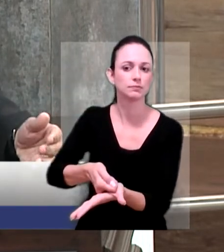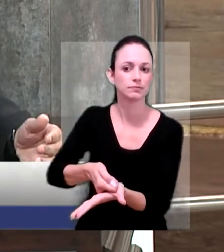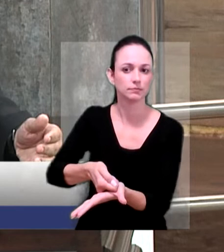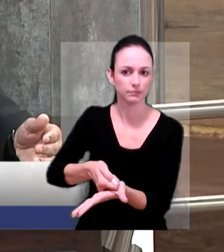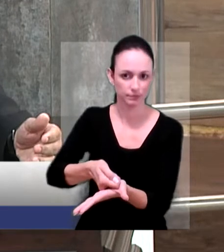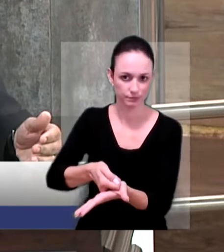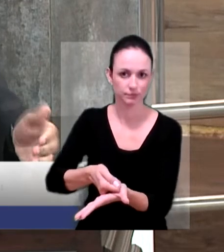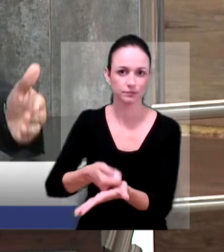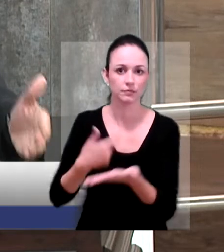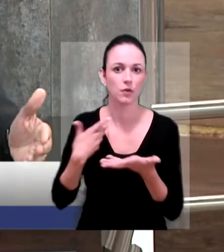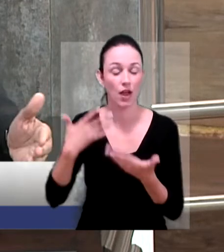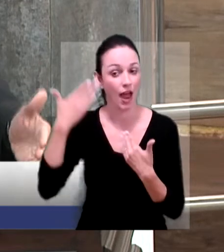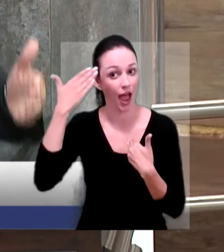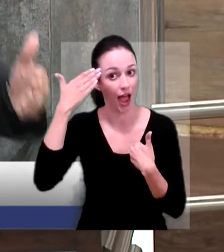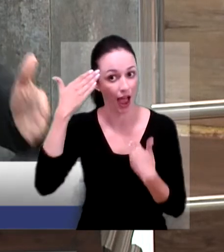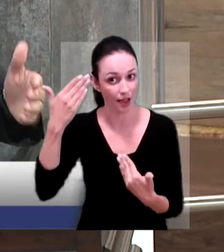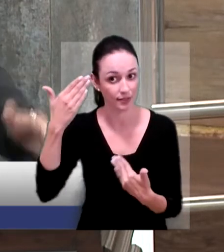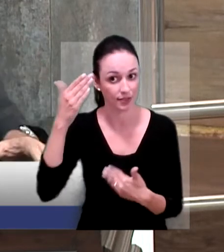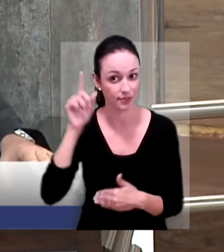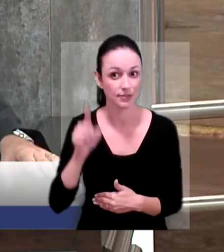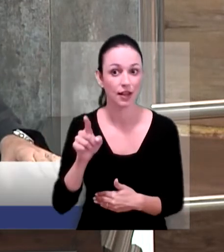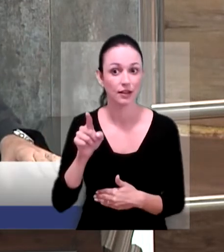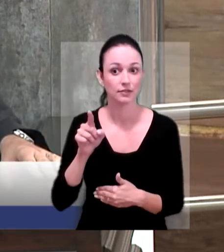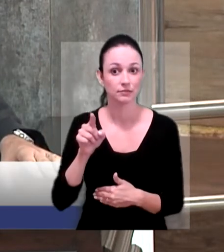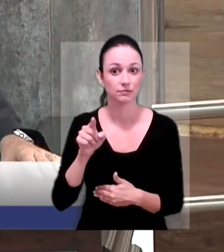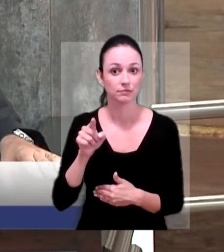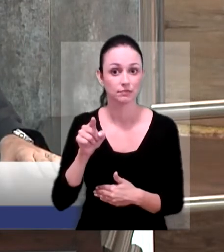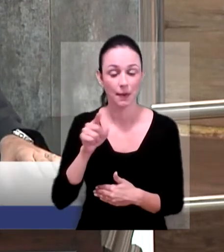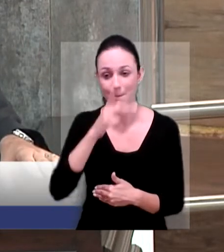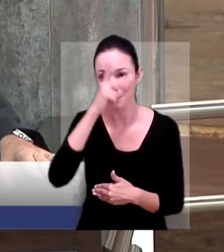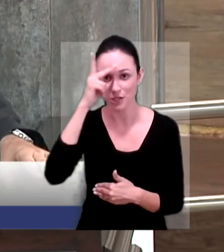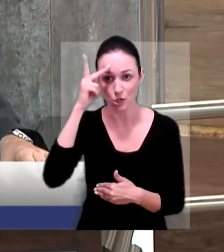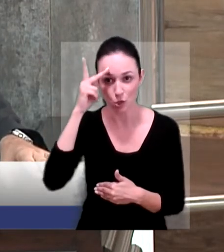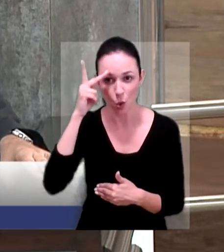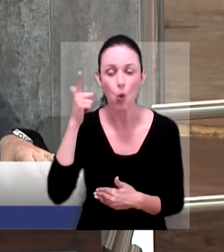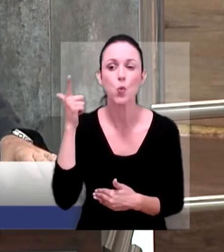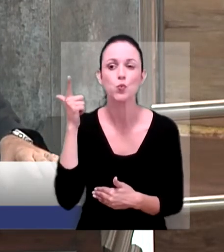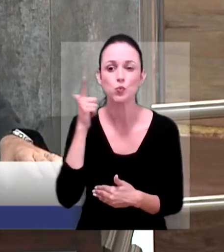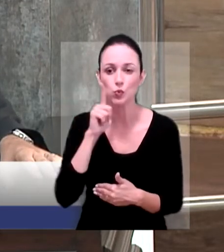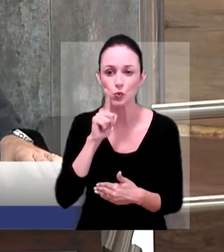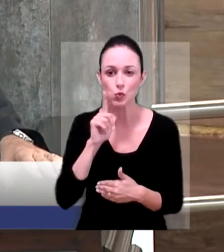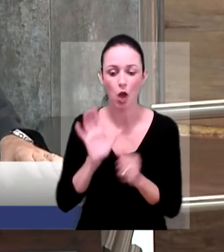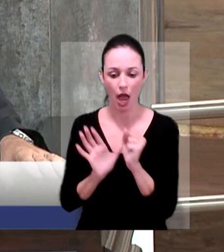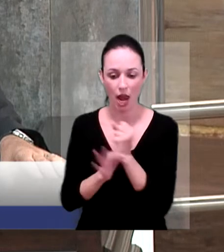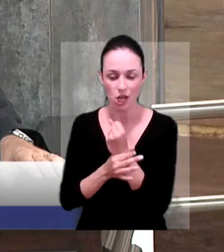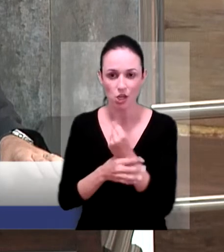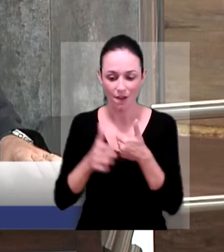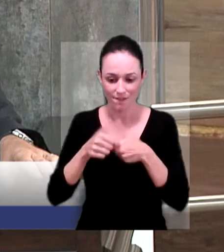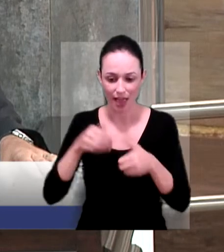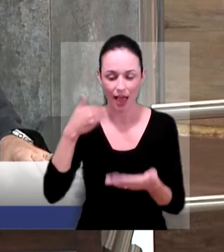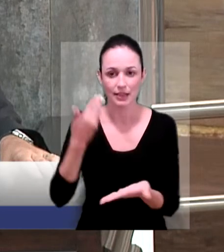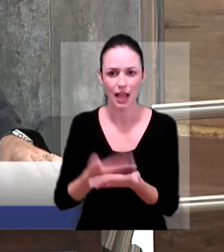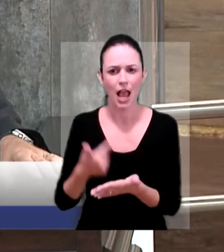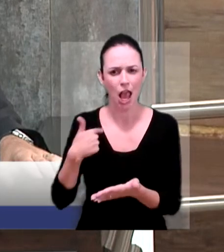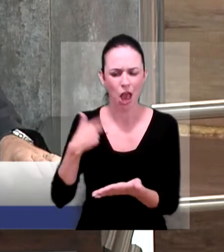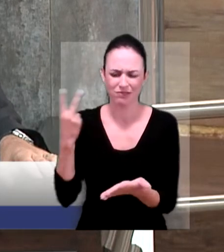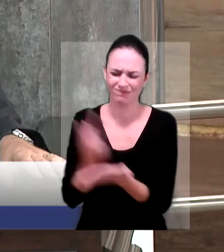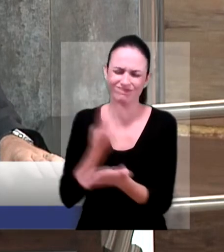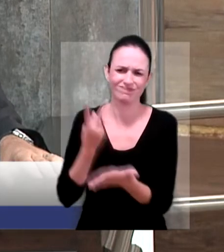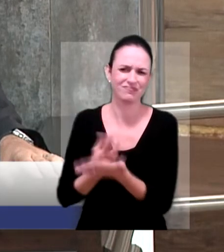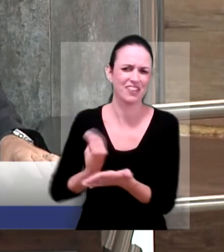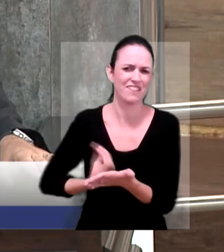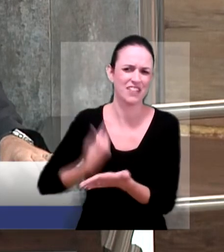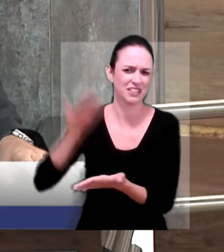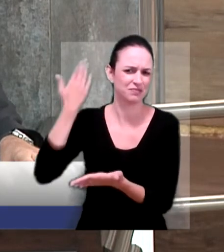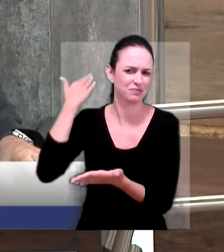realmente garantiu que eu chegasse até aqui. Eu já errei nessa vida, aprendi várias vezes.